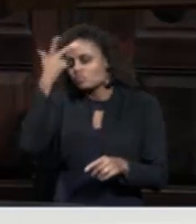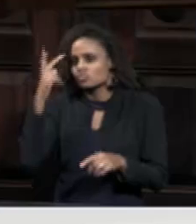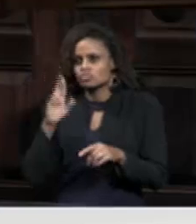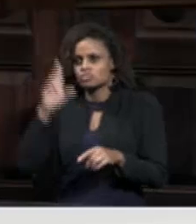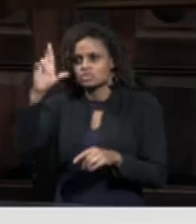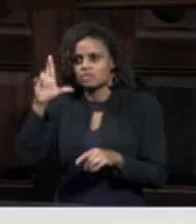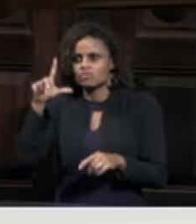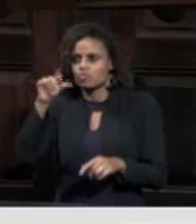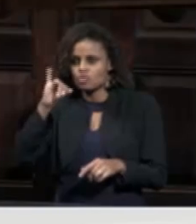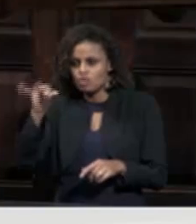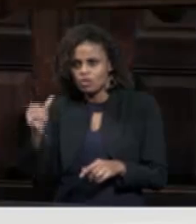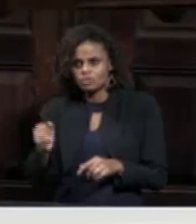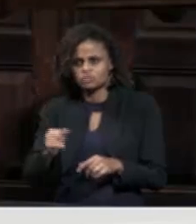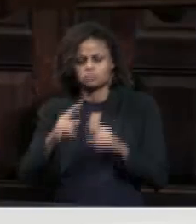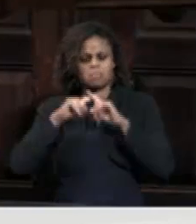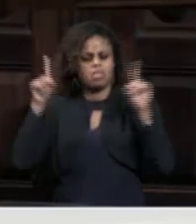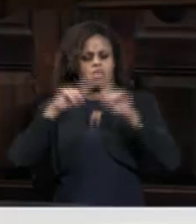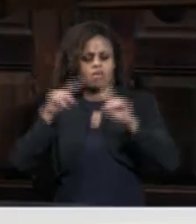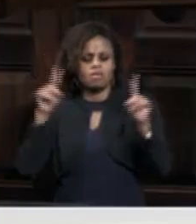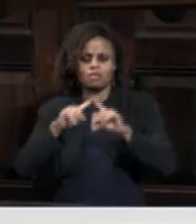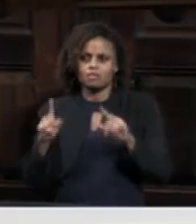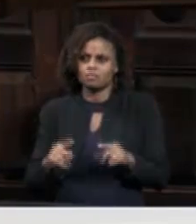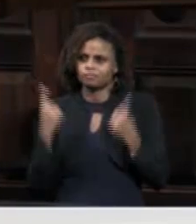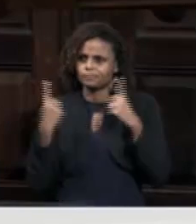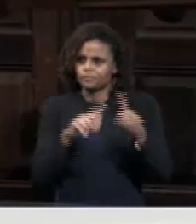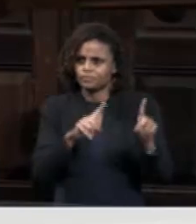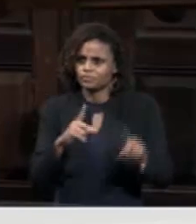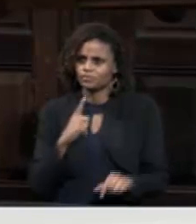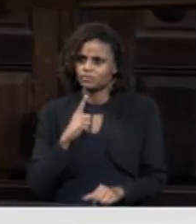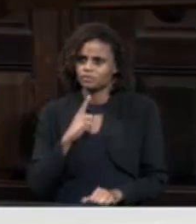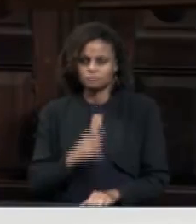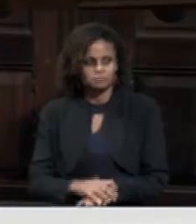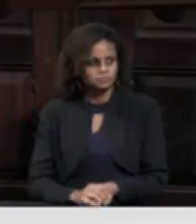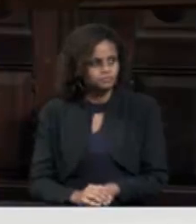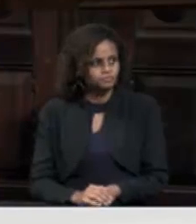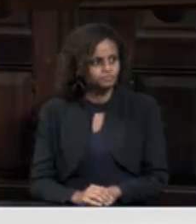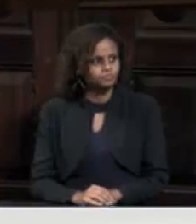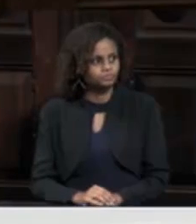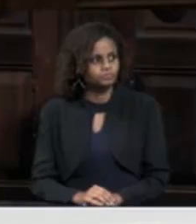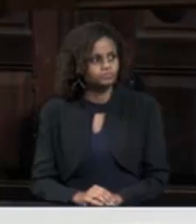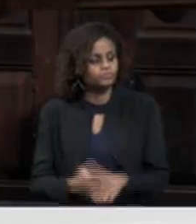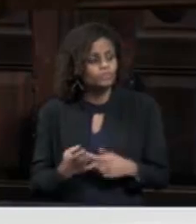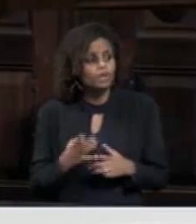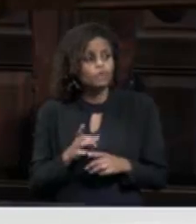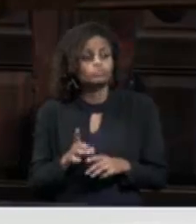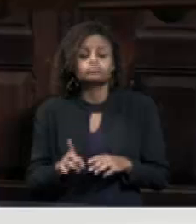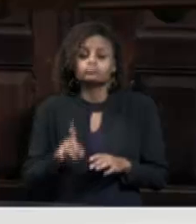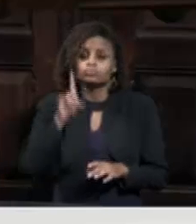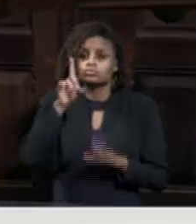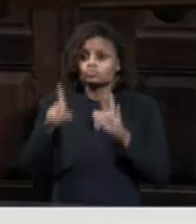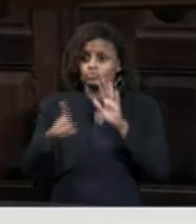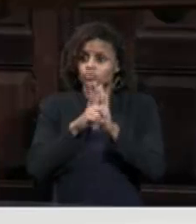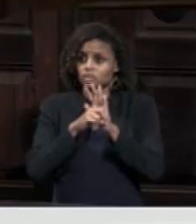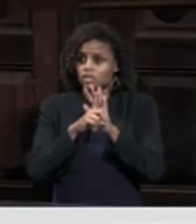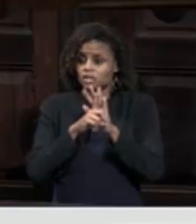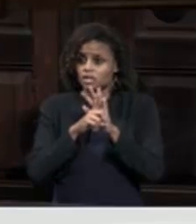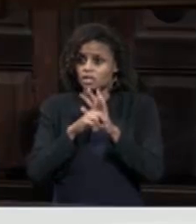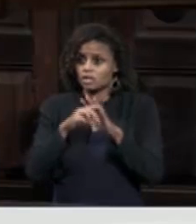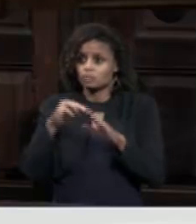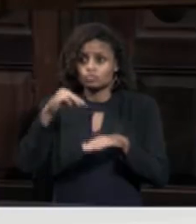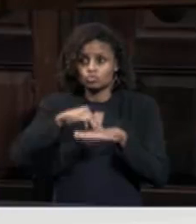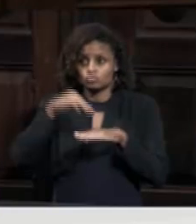julgam os donos da calçada. O decreto municipal